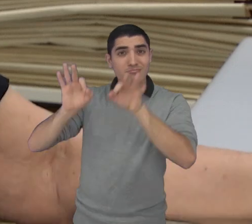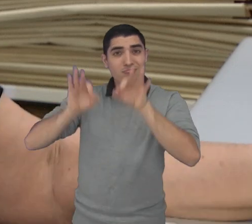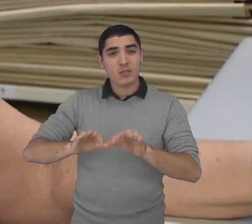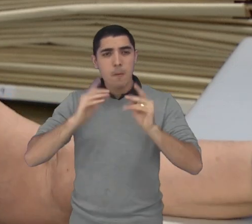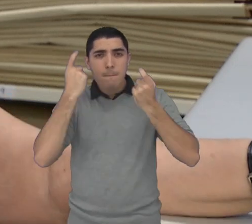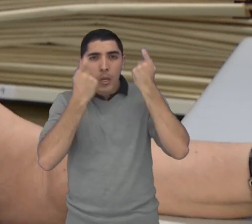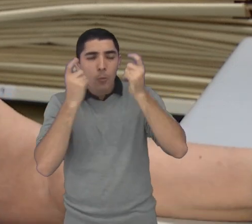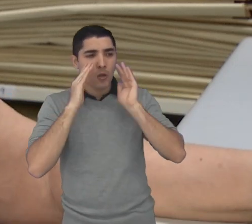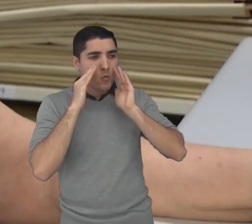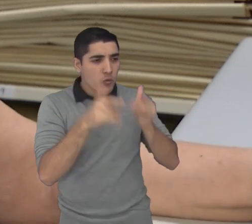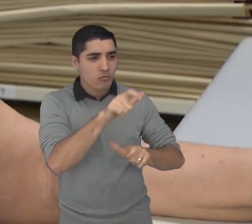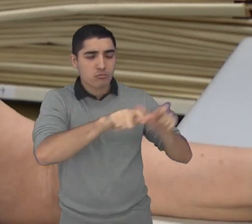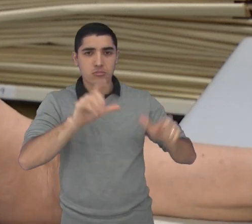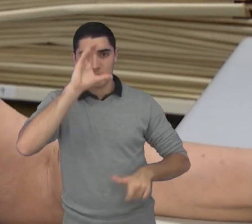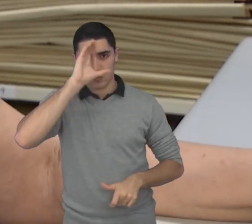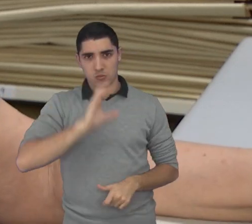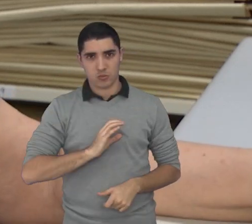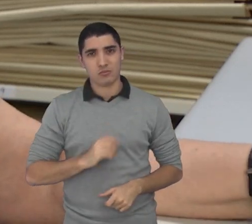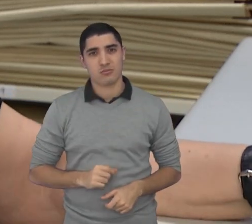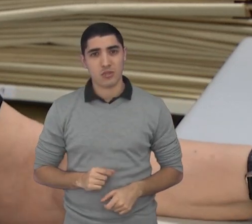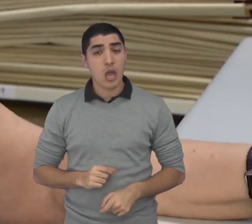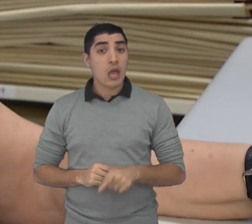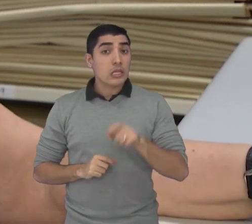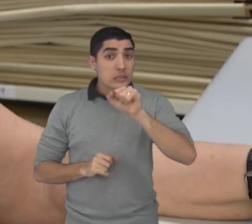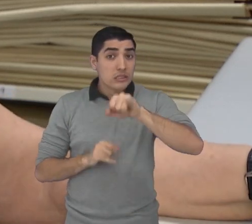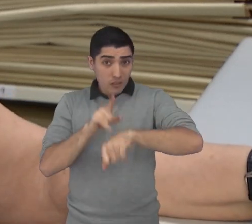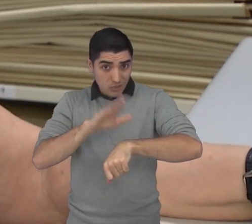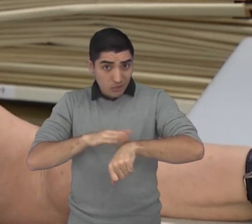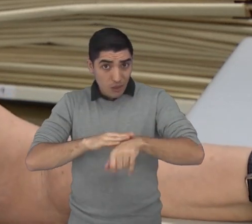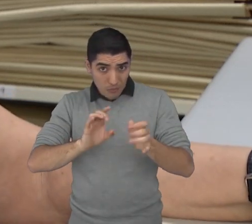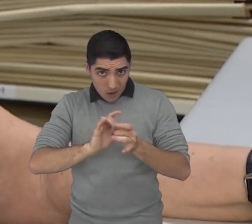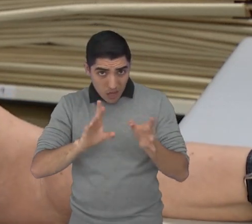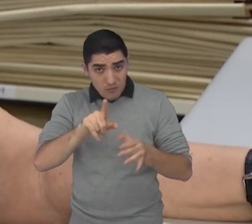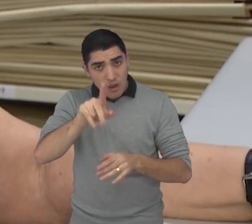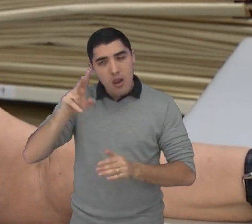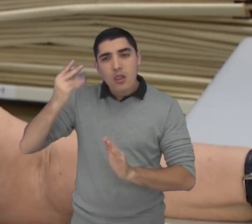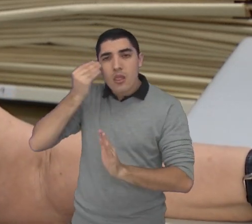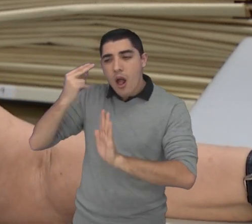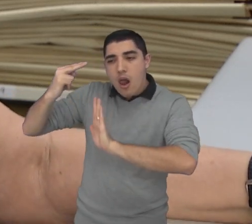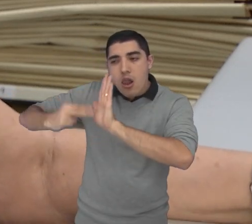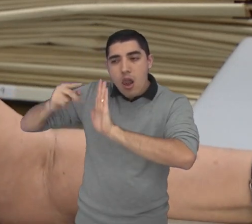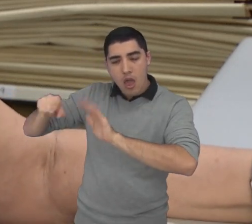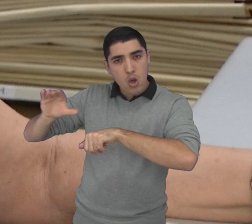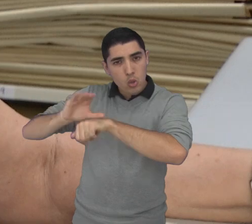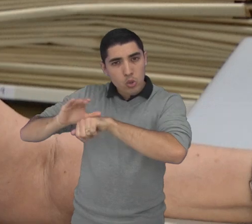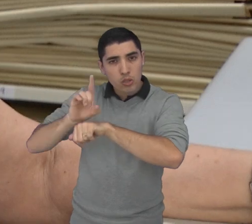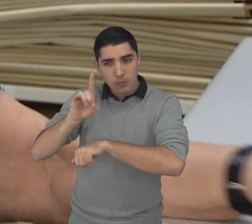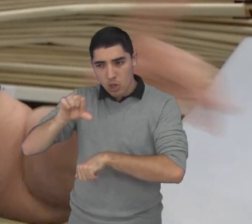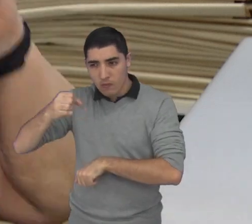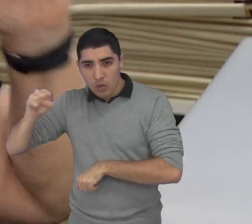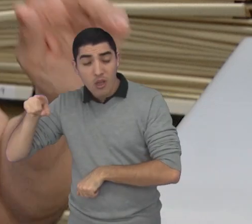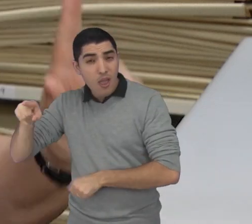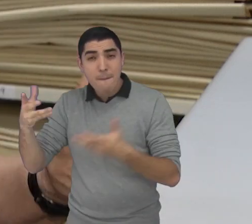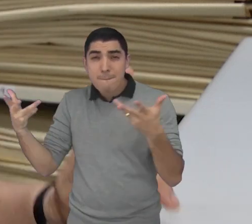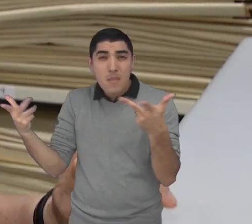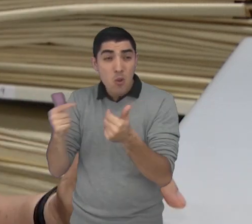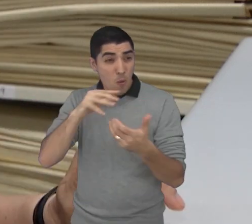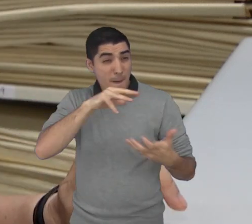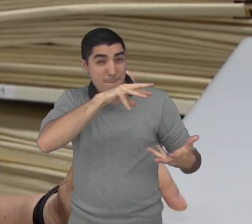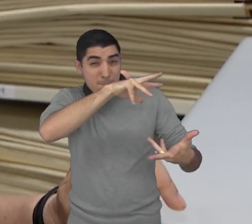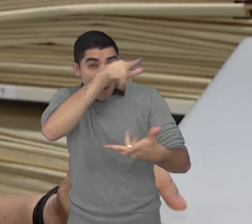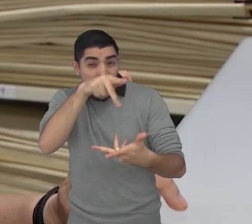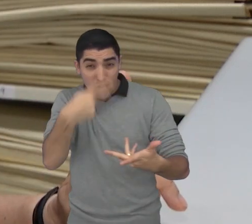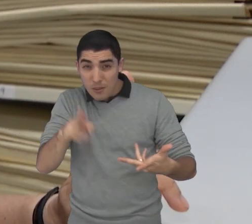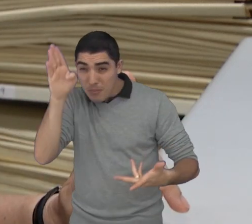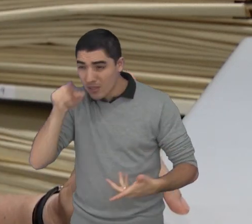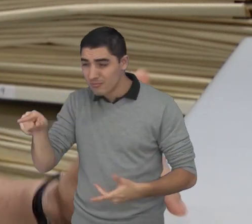a Constituição cidadã. Lê a Constituição uma hora que você tiver com tempo. Ela é maravilhosa. É uma das melhores que tem